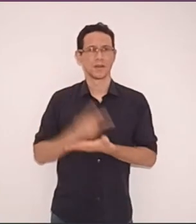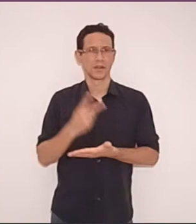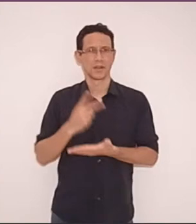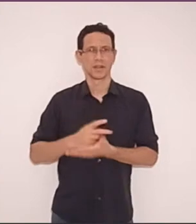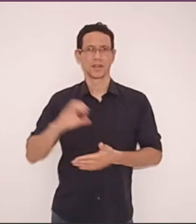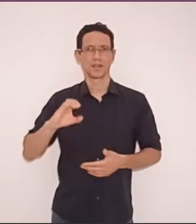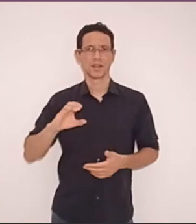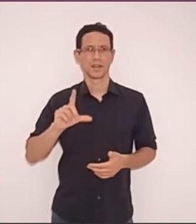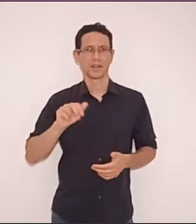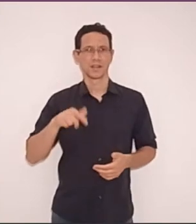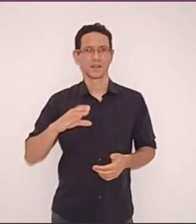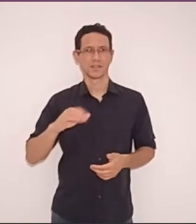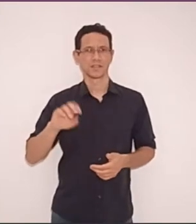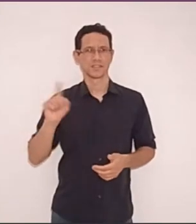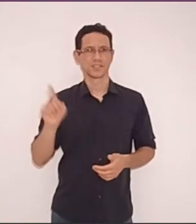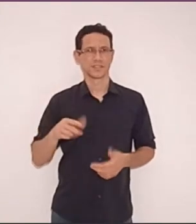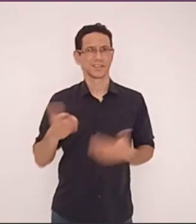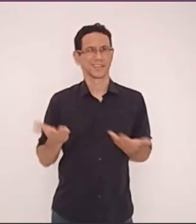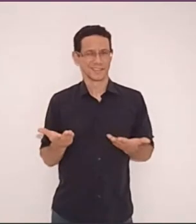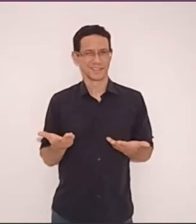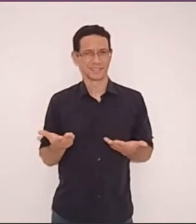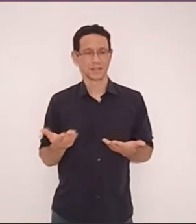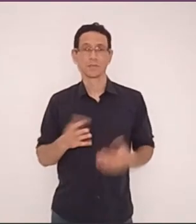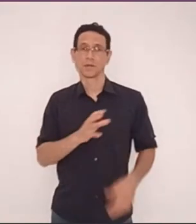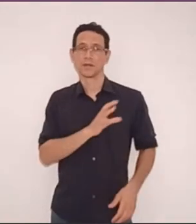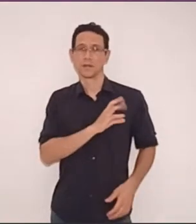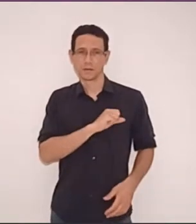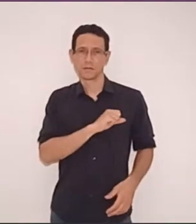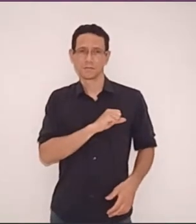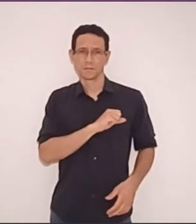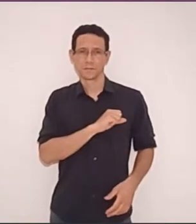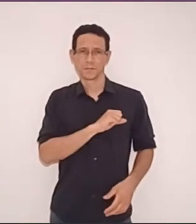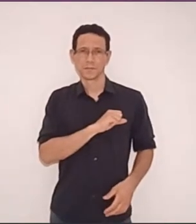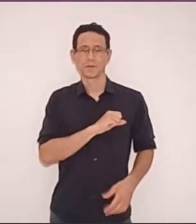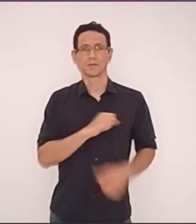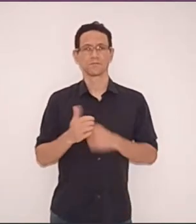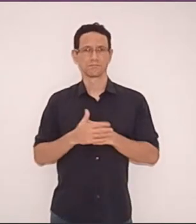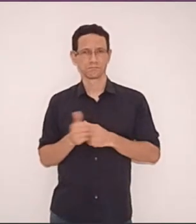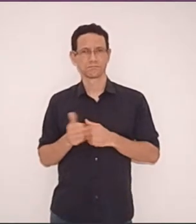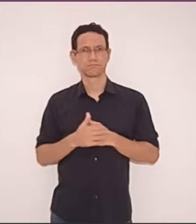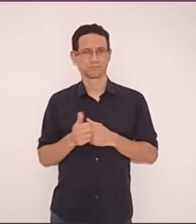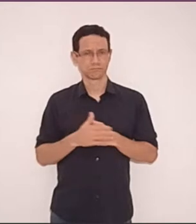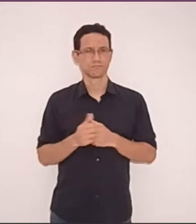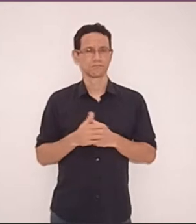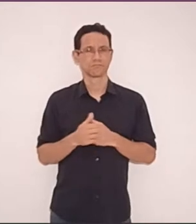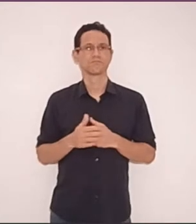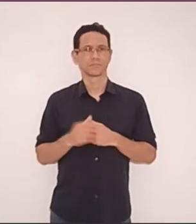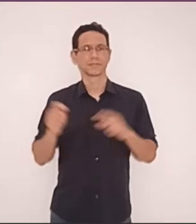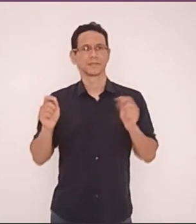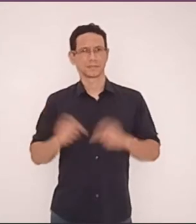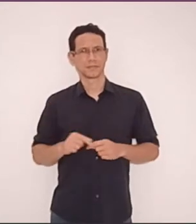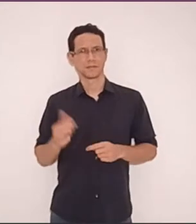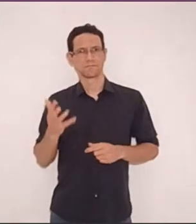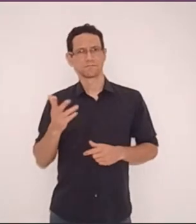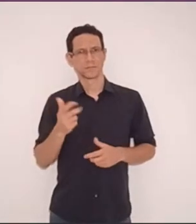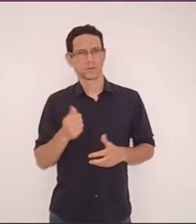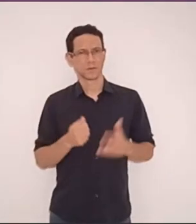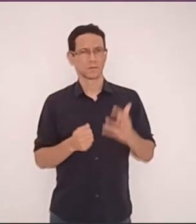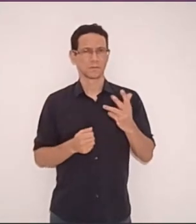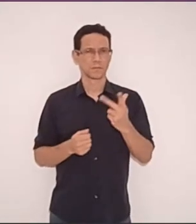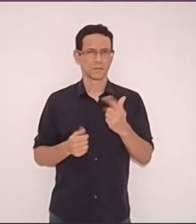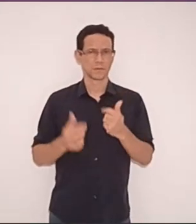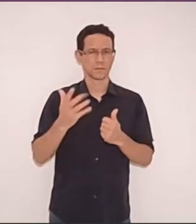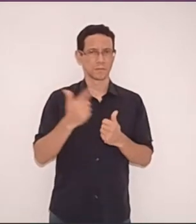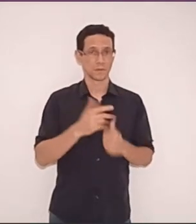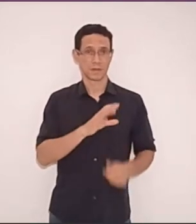expressão conhecer aqui mas é o amor é uma afeto catalisador de